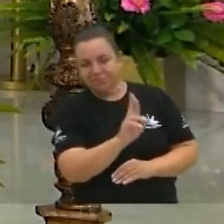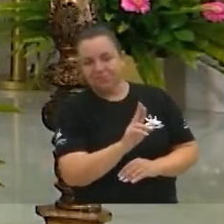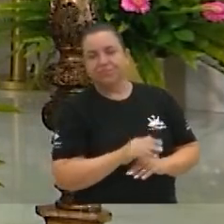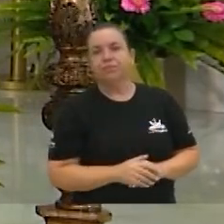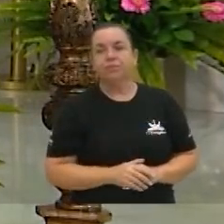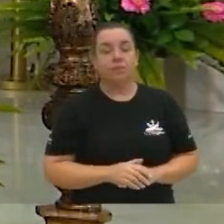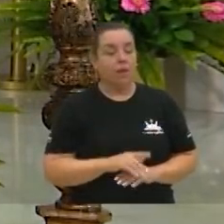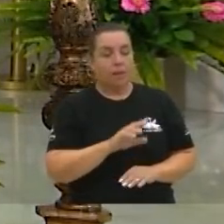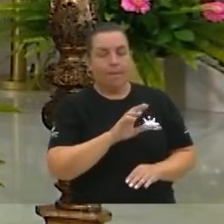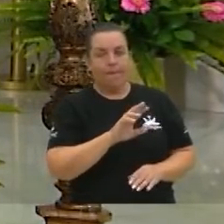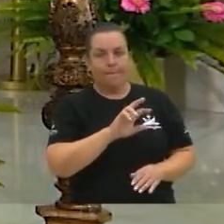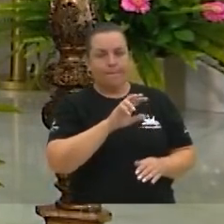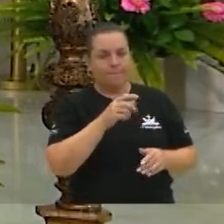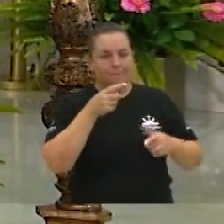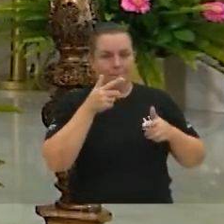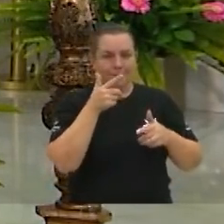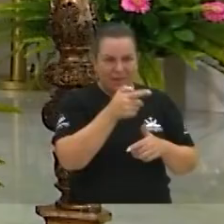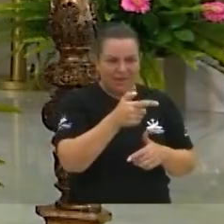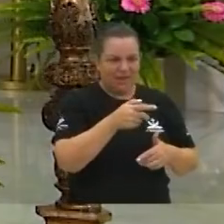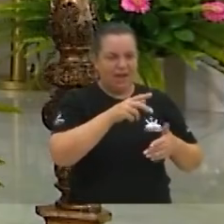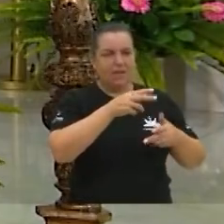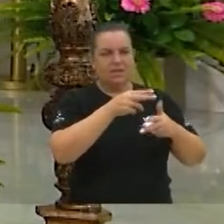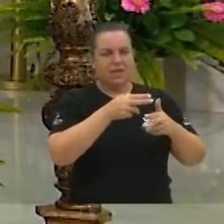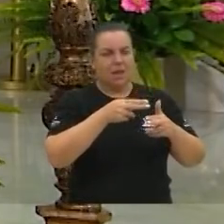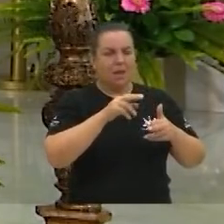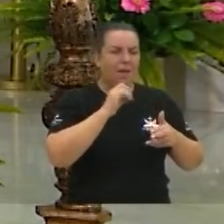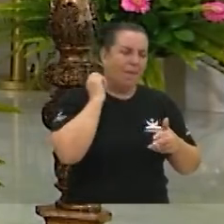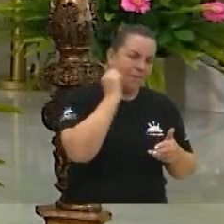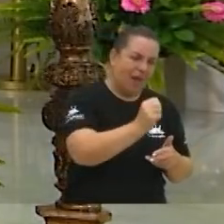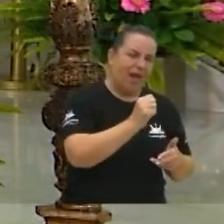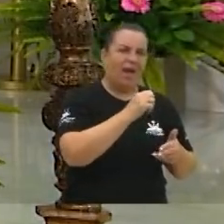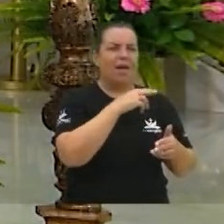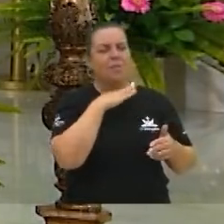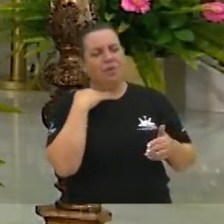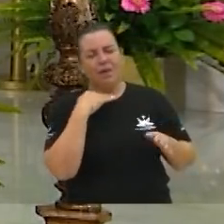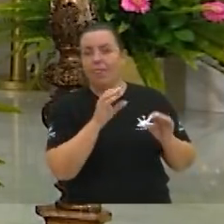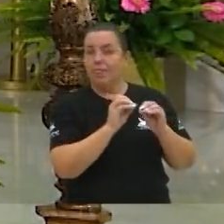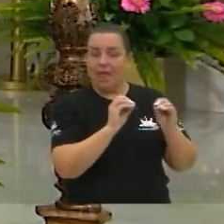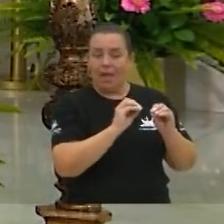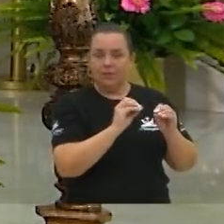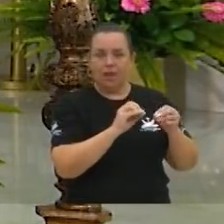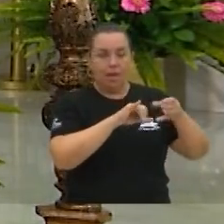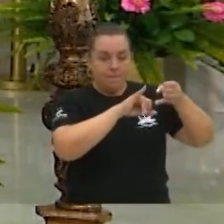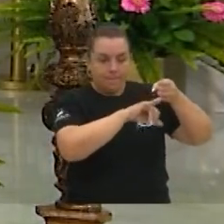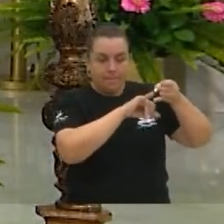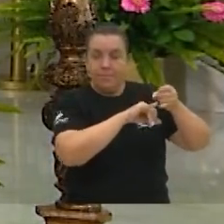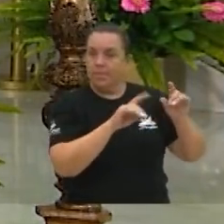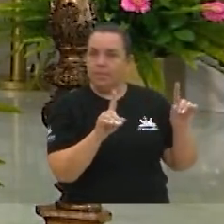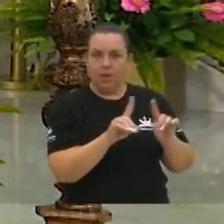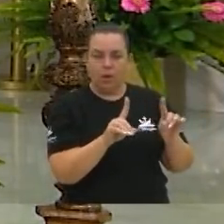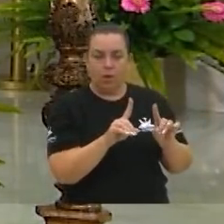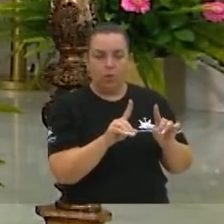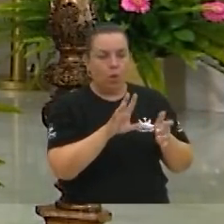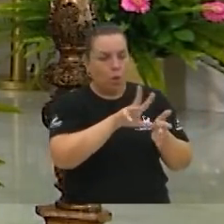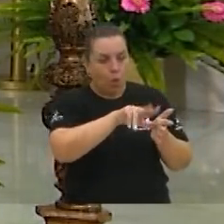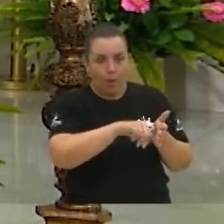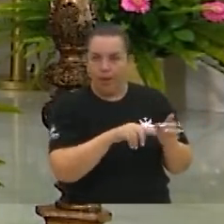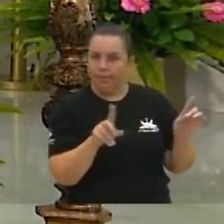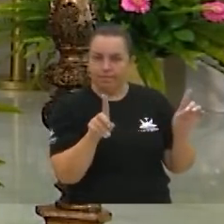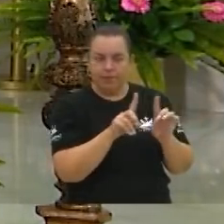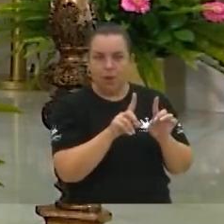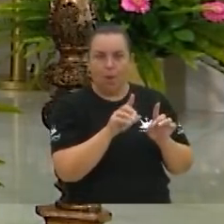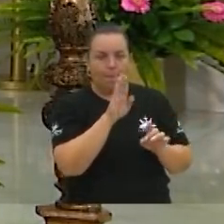não matará e não cometerás Adultério não roubar a não